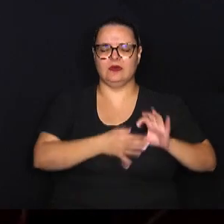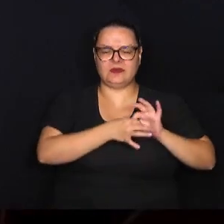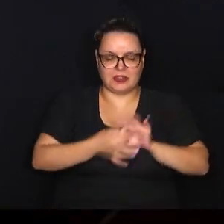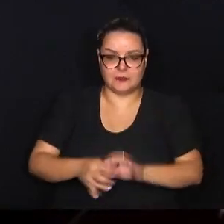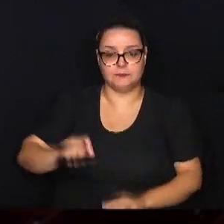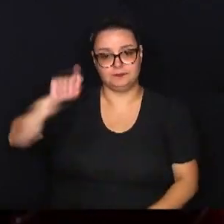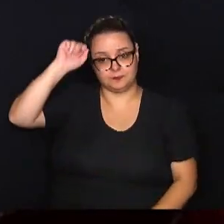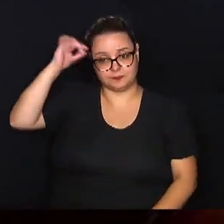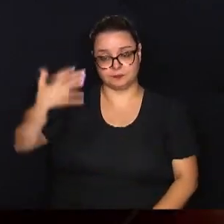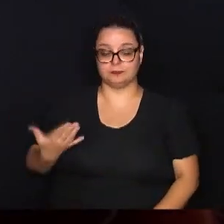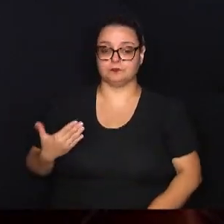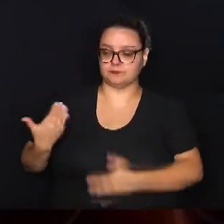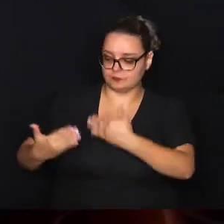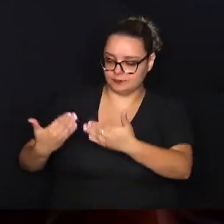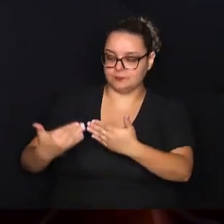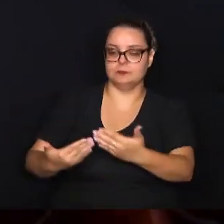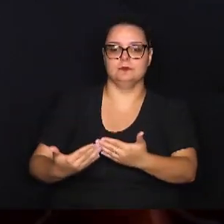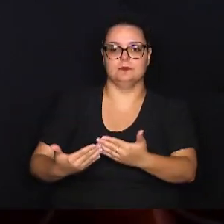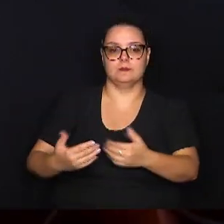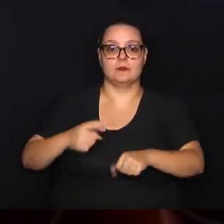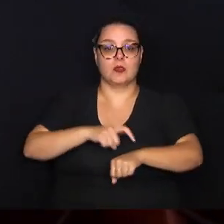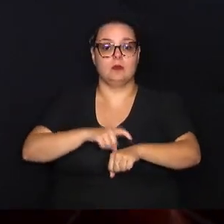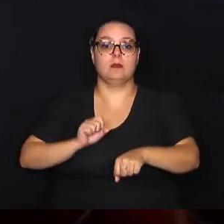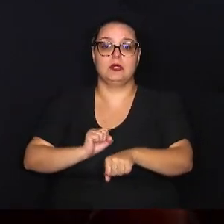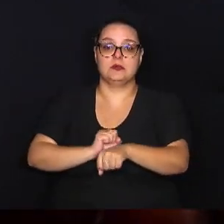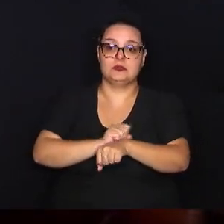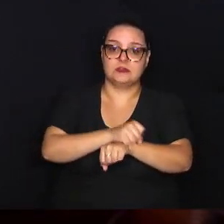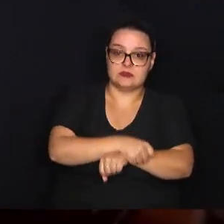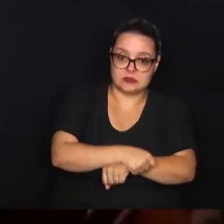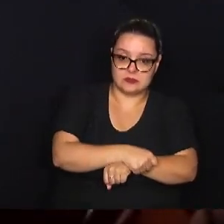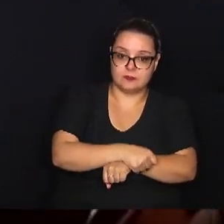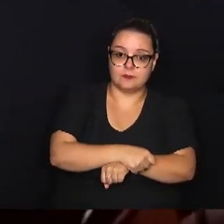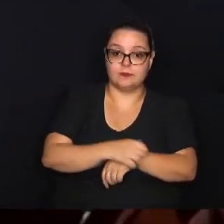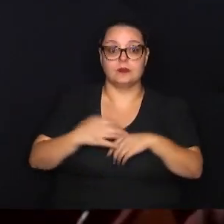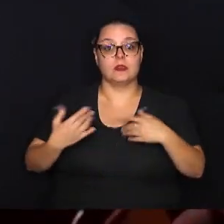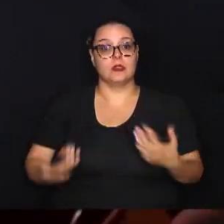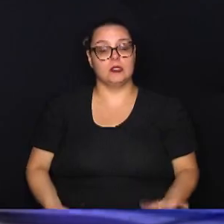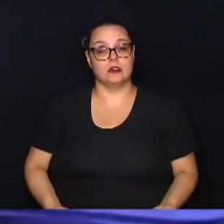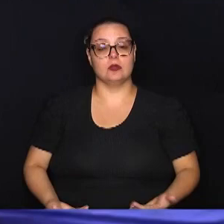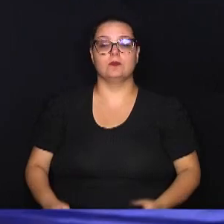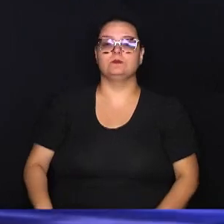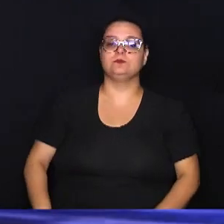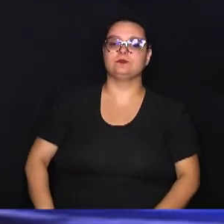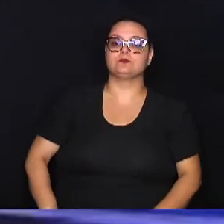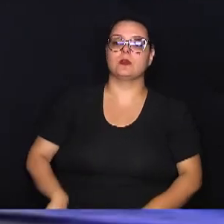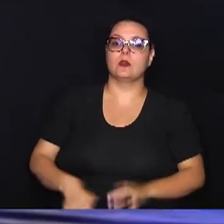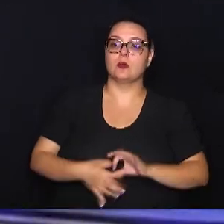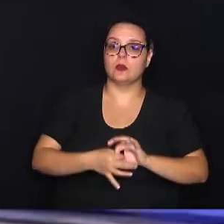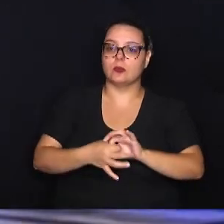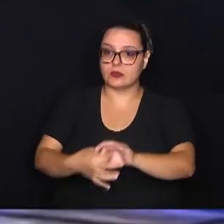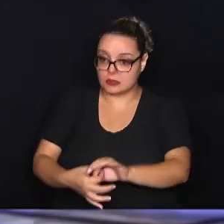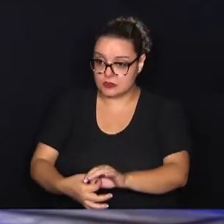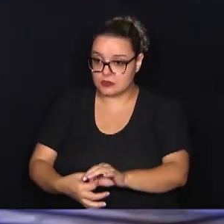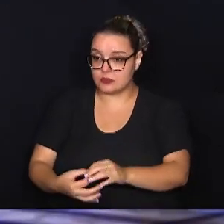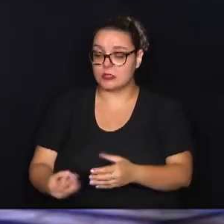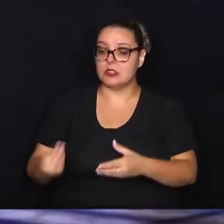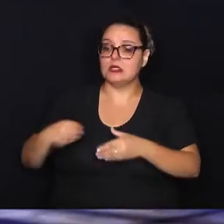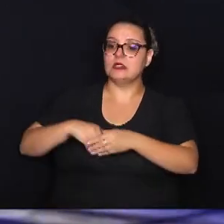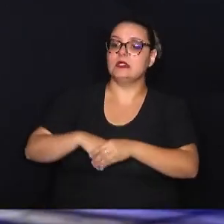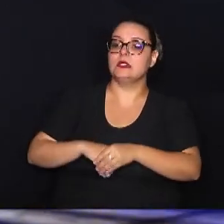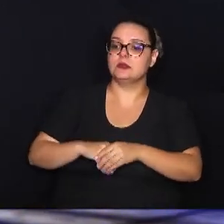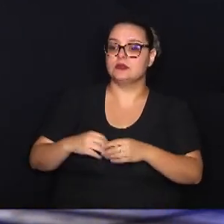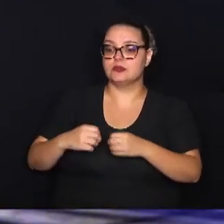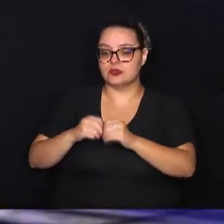manteve vivo durante o período de escravidão. Então foi um contexto que dentro de laboratório a